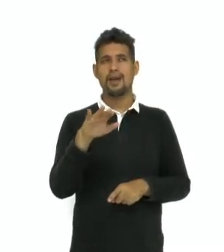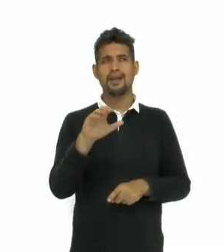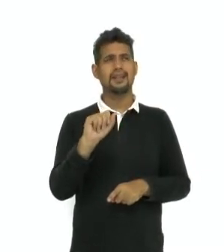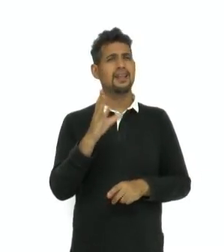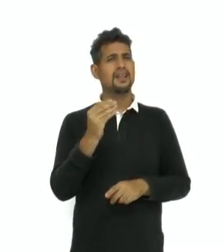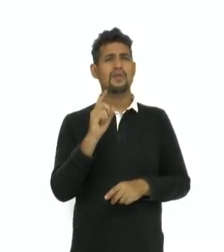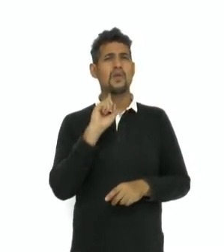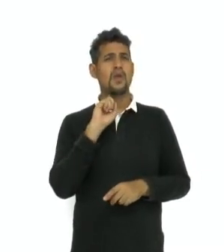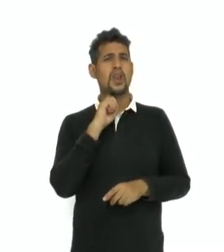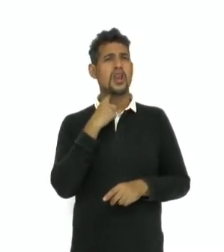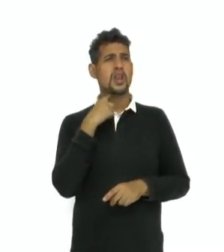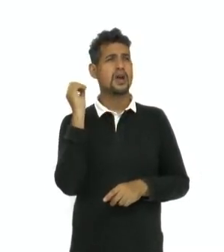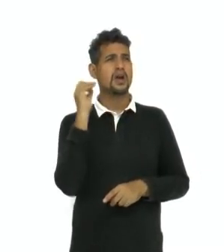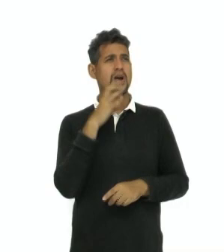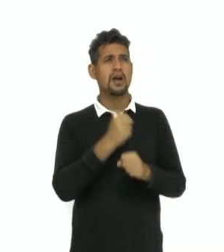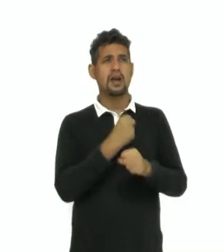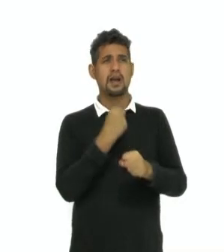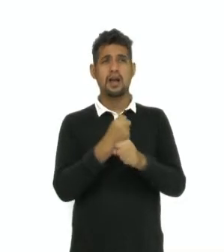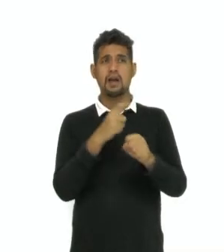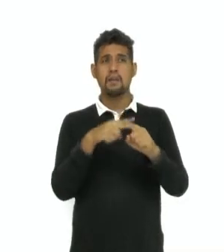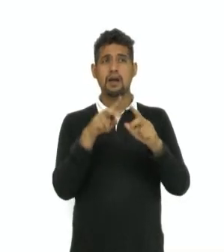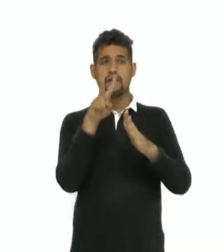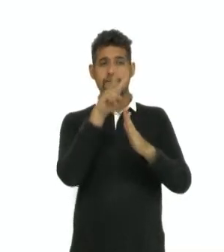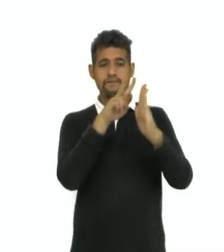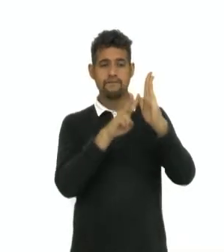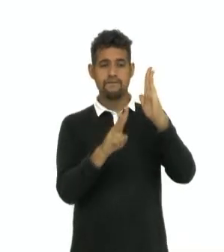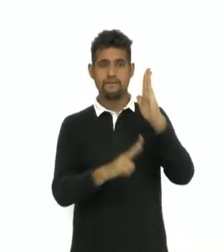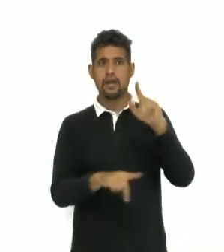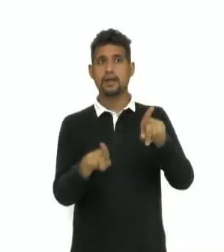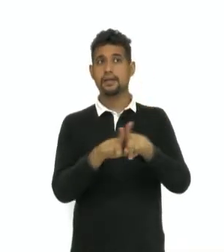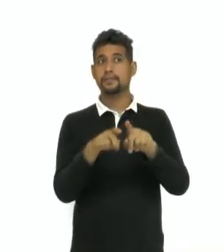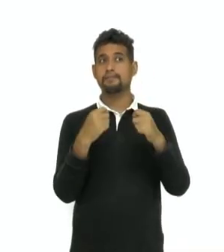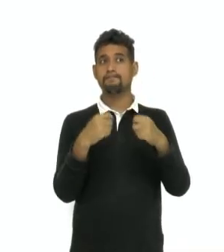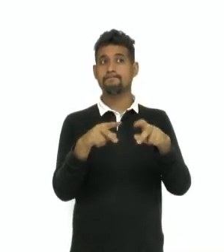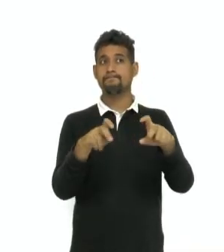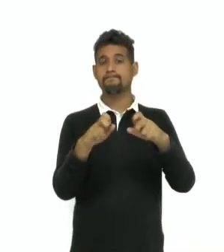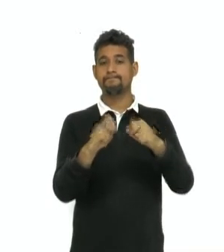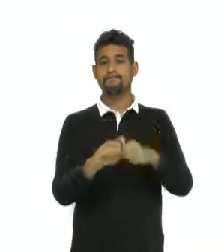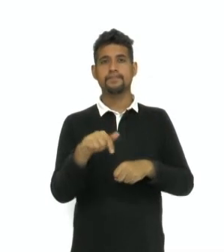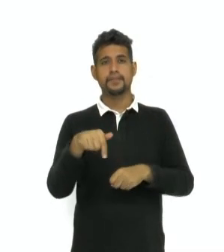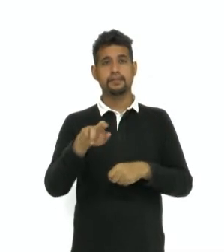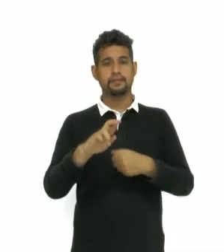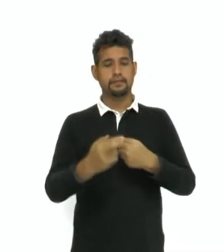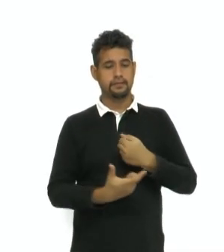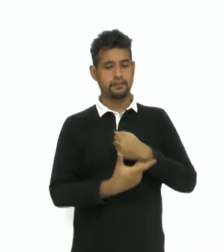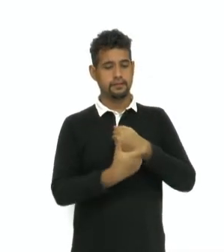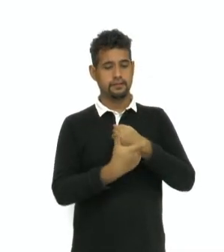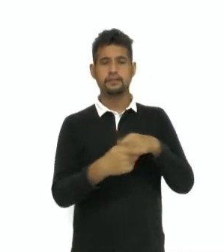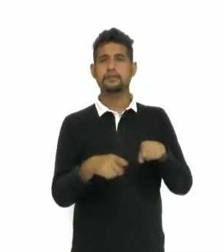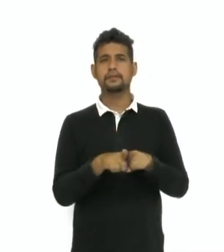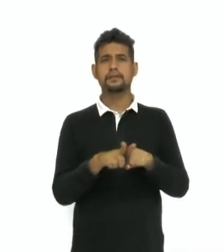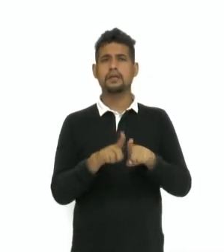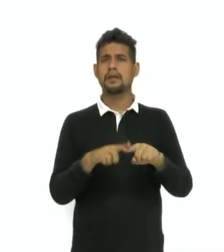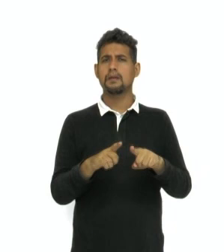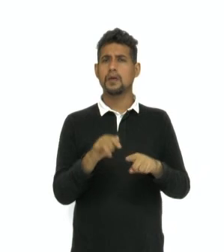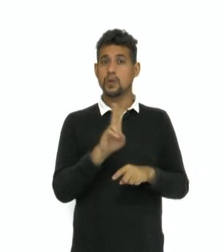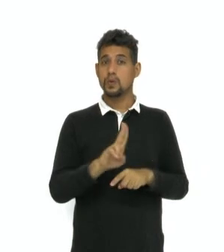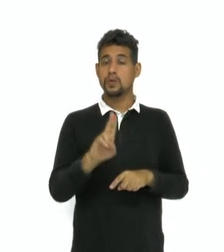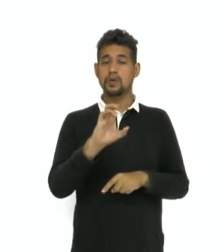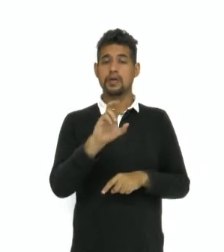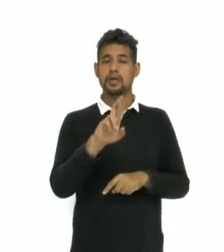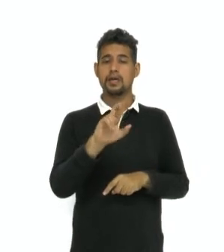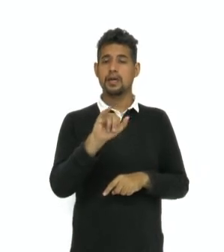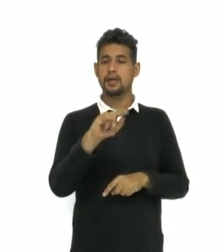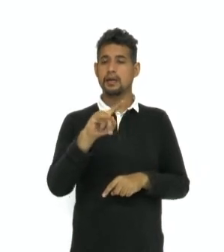lixo eletrônico por ano. Para ter acesso à reportagem toda, temos o QR Code aqui. A mineração de